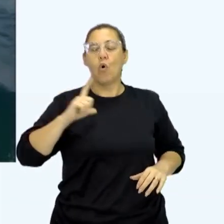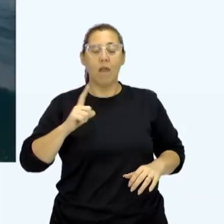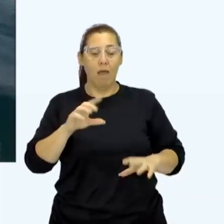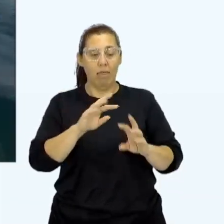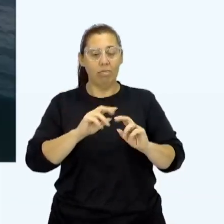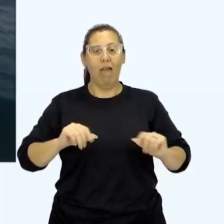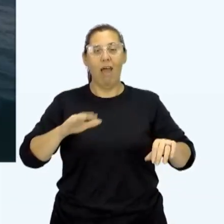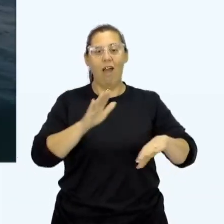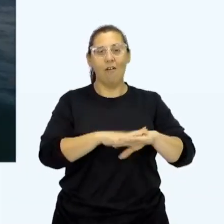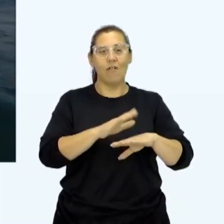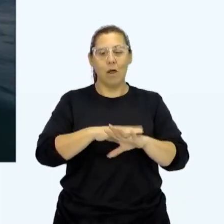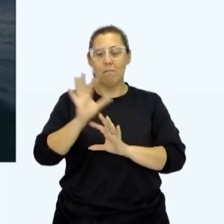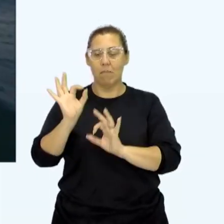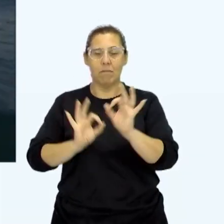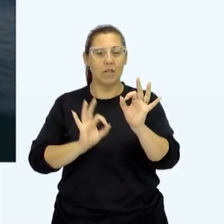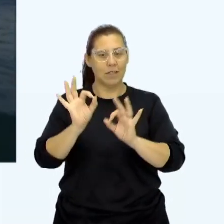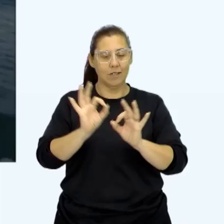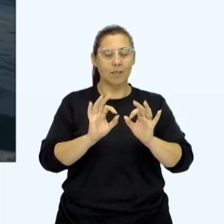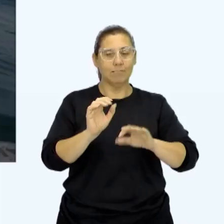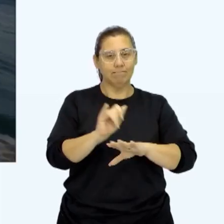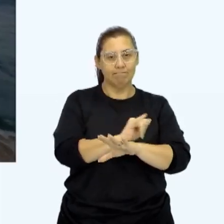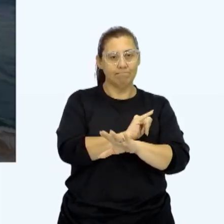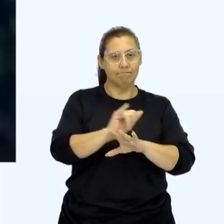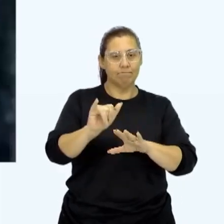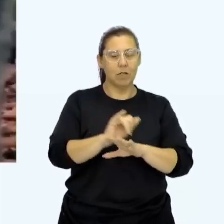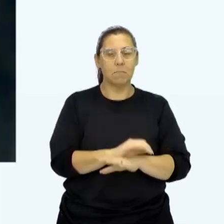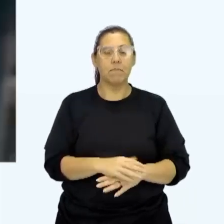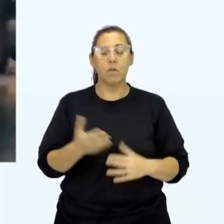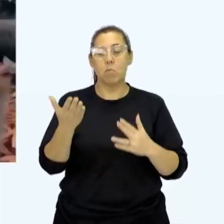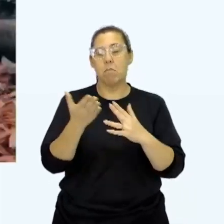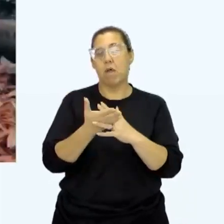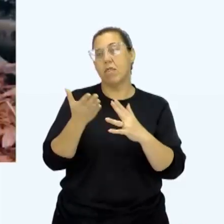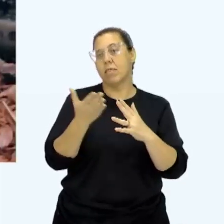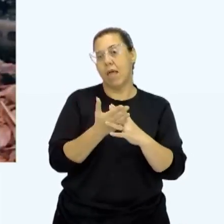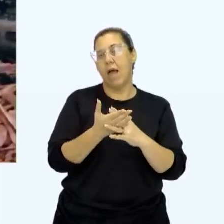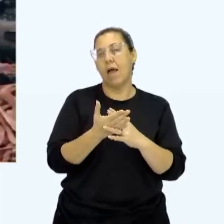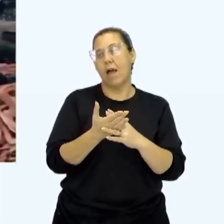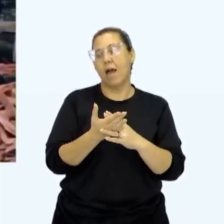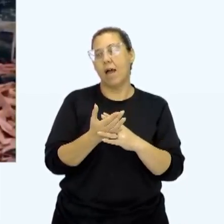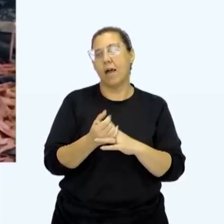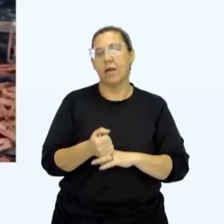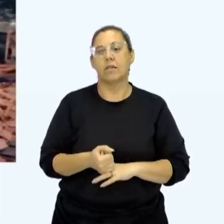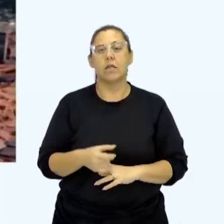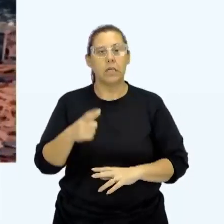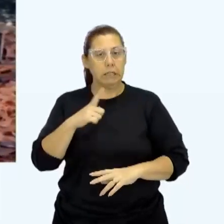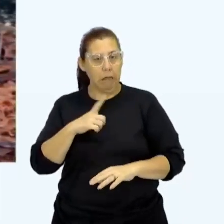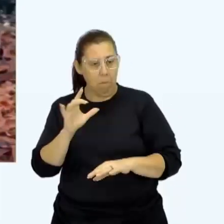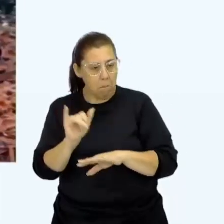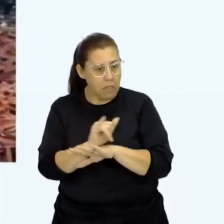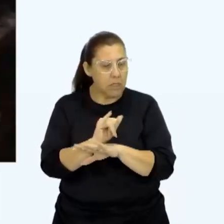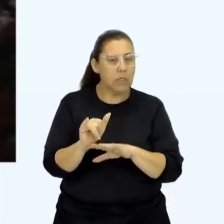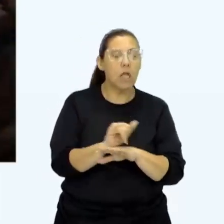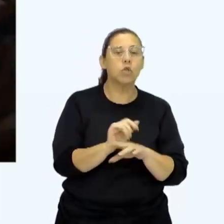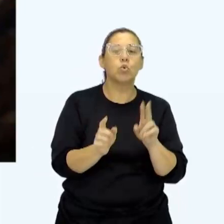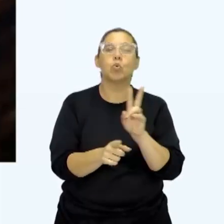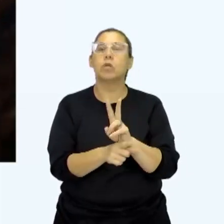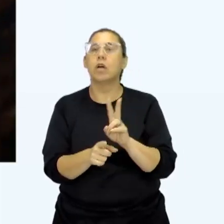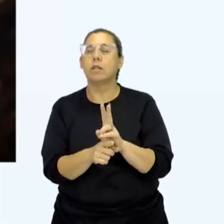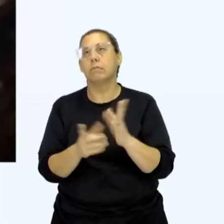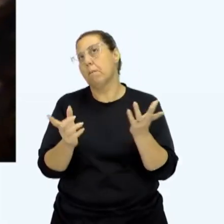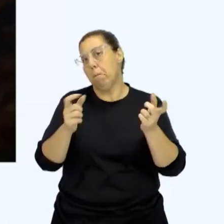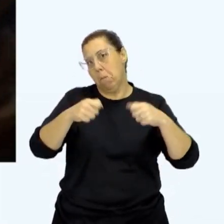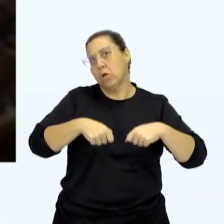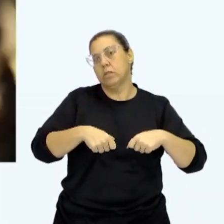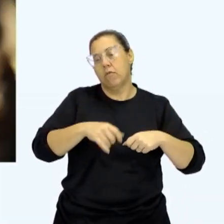dos chamados planos de manejo. Mais da metade das unidades de conservação tem planos de manejo, possibilitando, por